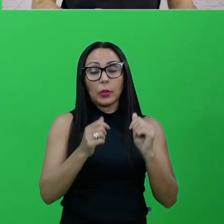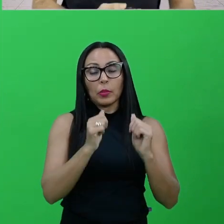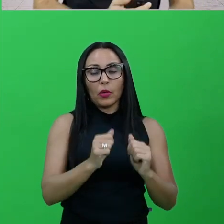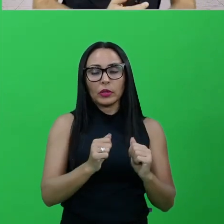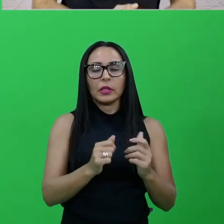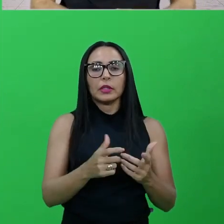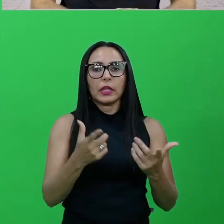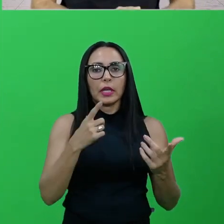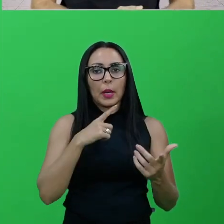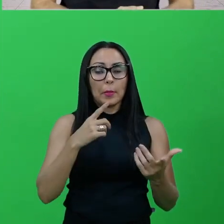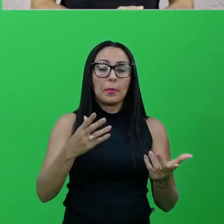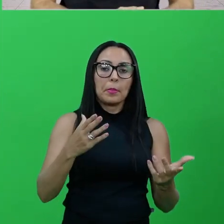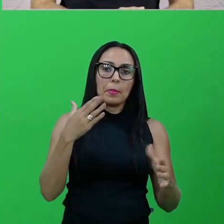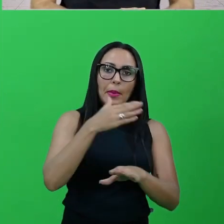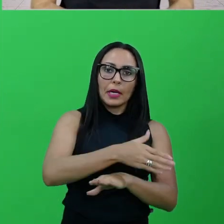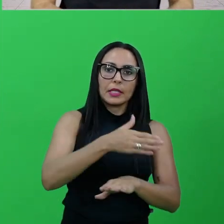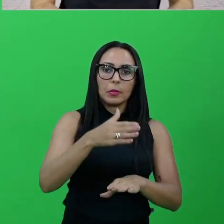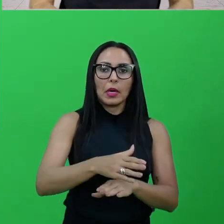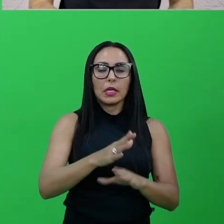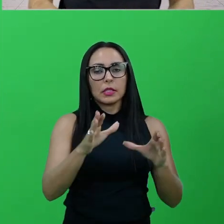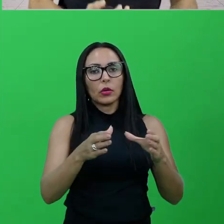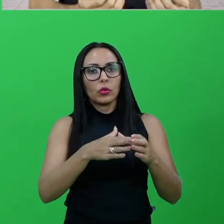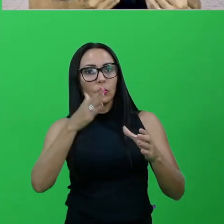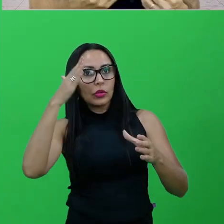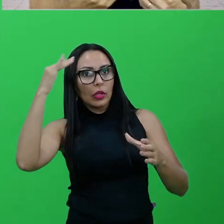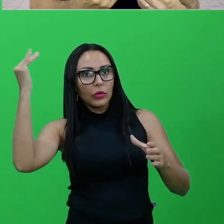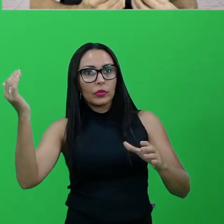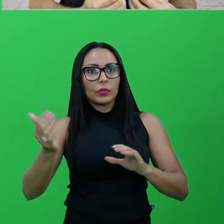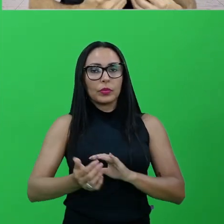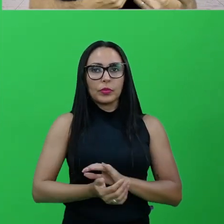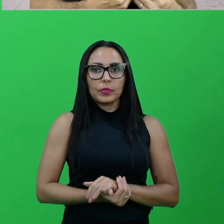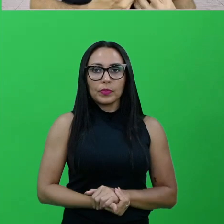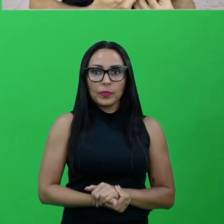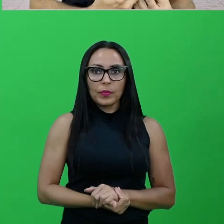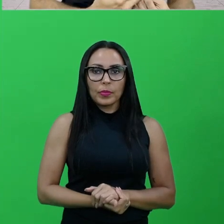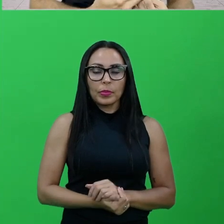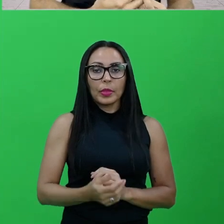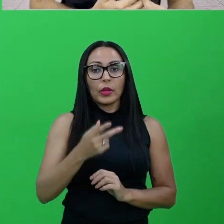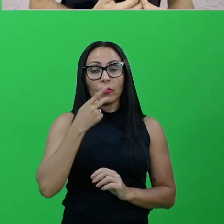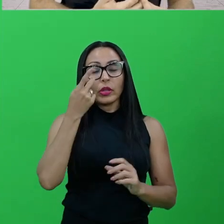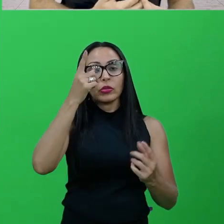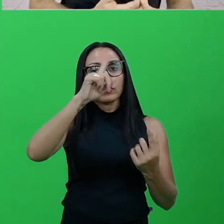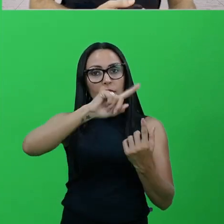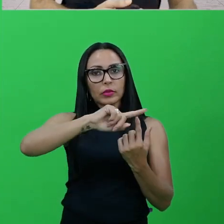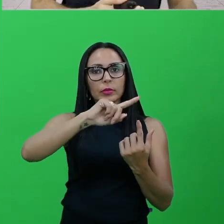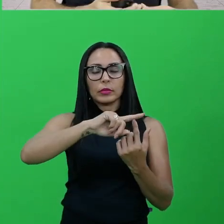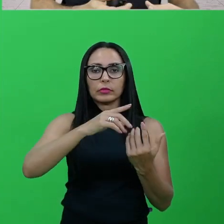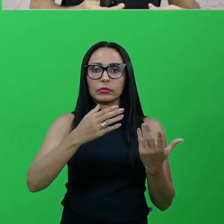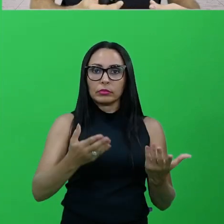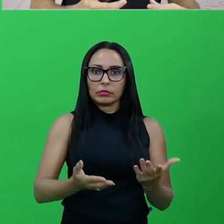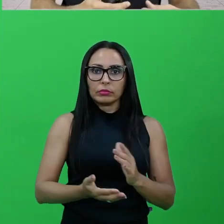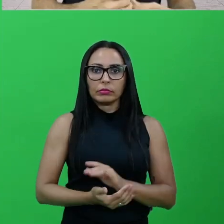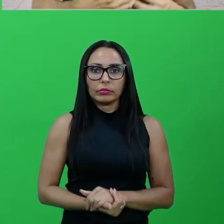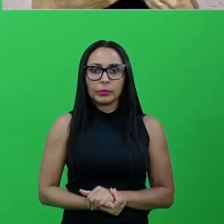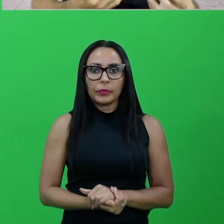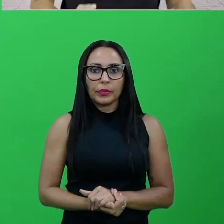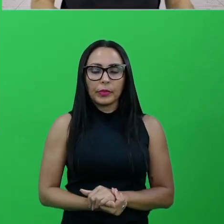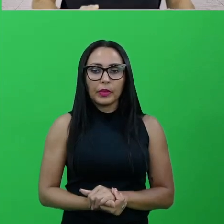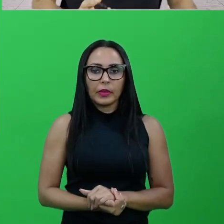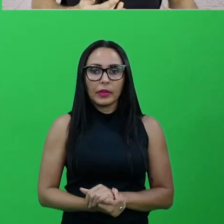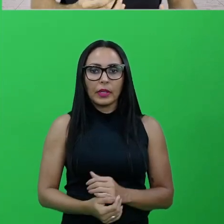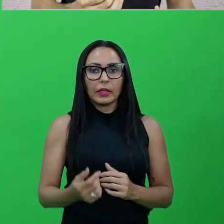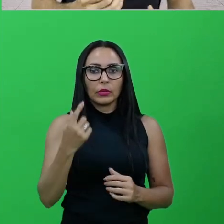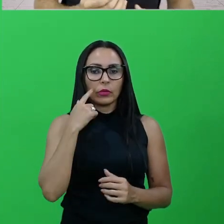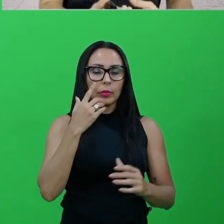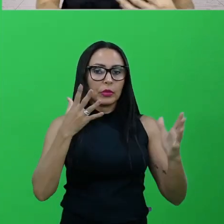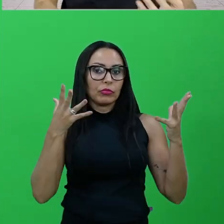uma coparticipação de outros órgãos ou atores. Falando de tipos de indicadores, né, ainda no âmbito mais